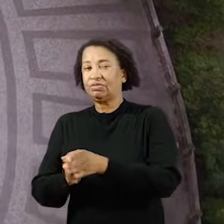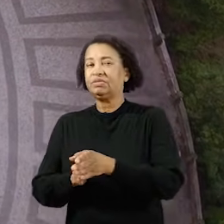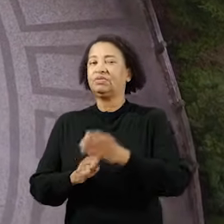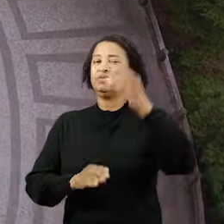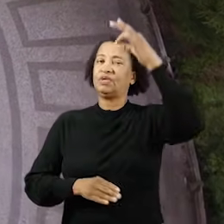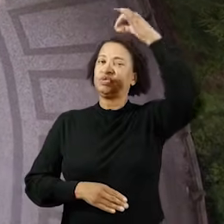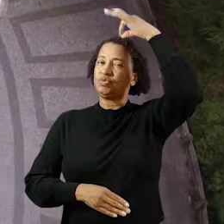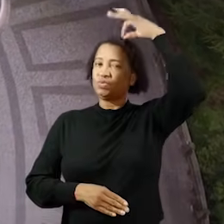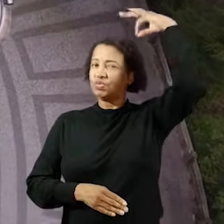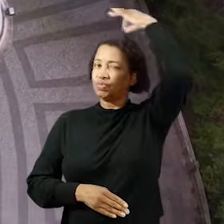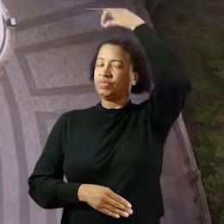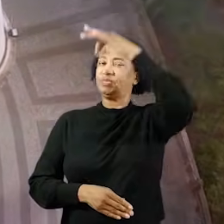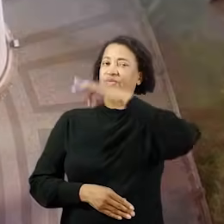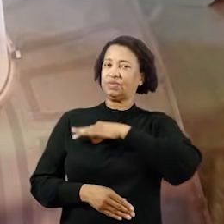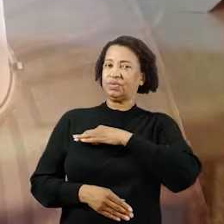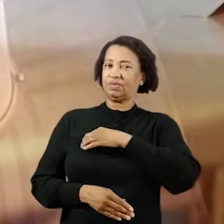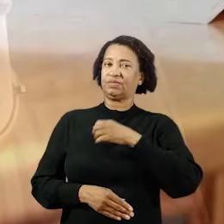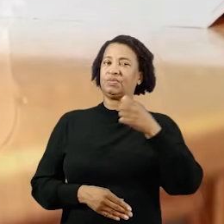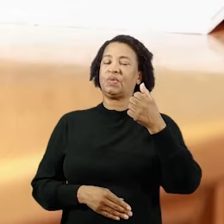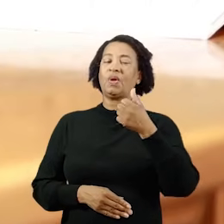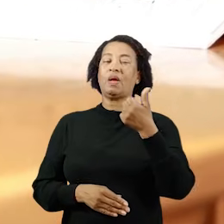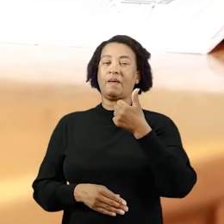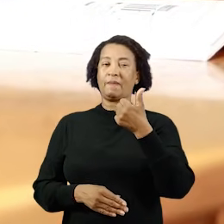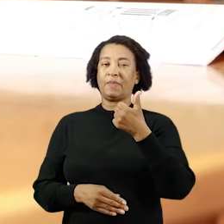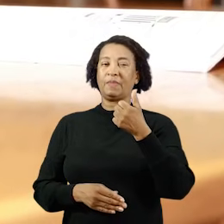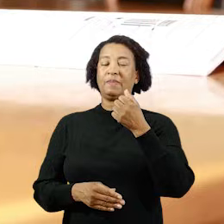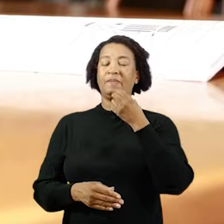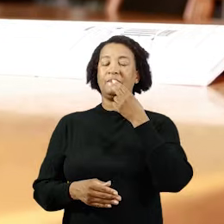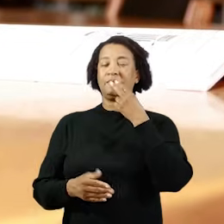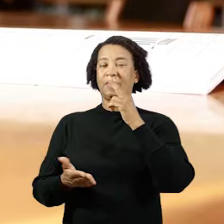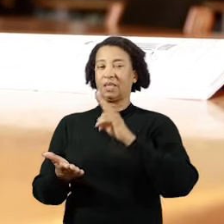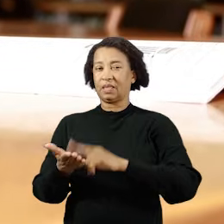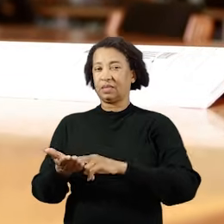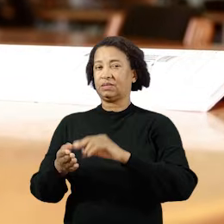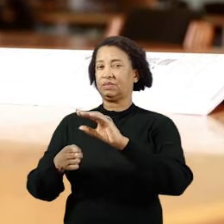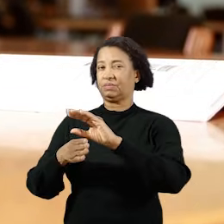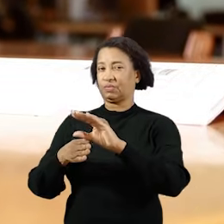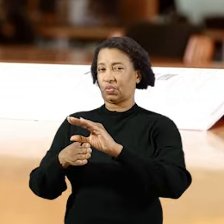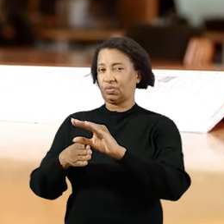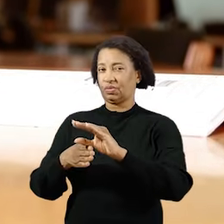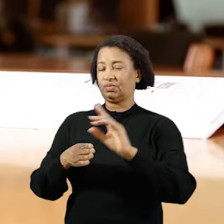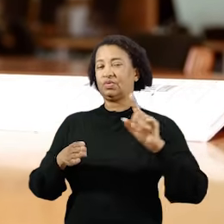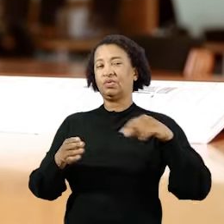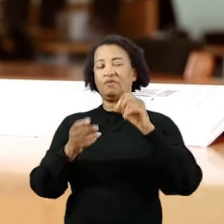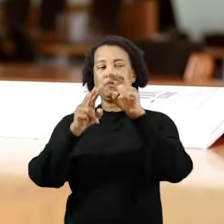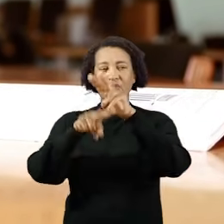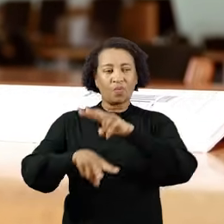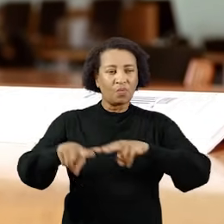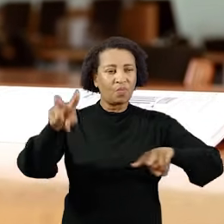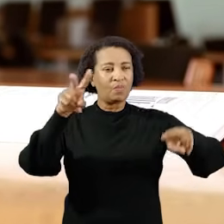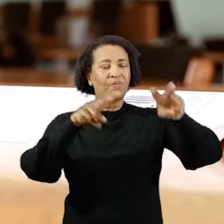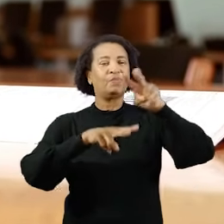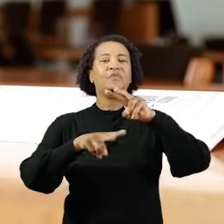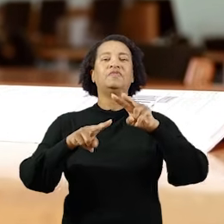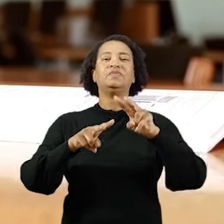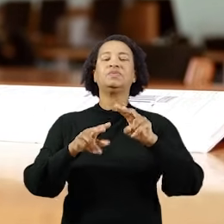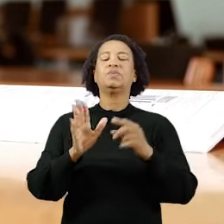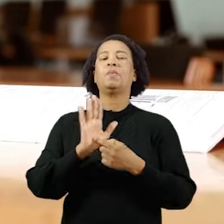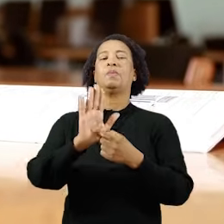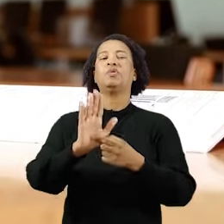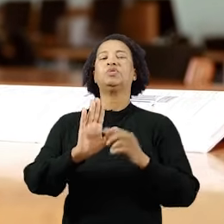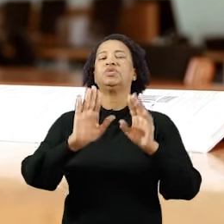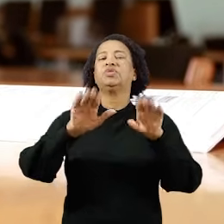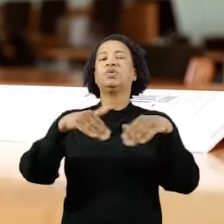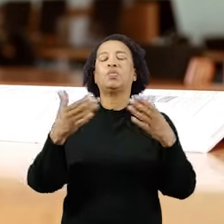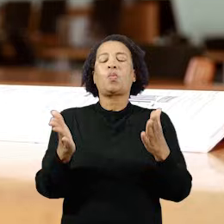Santo. Nessa primeira parte do estudo da primeira carta de Paulo aos Coríntios, daremos uma visão panorâmica dela, mostrando qual